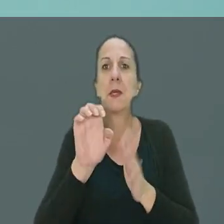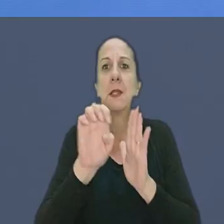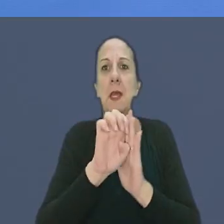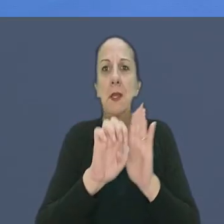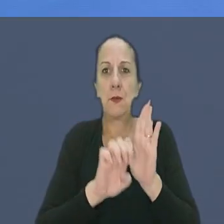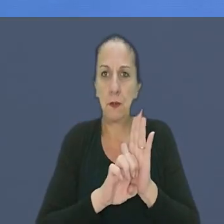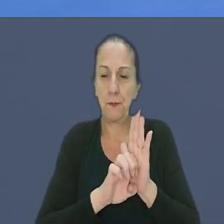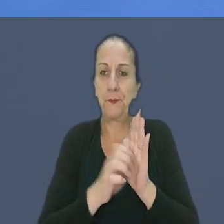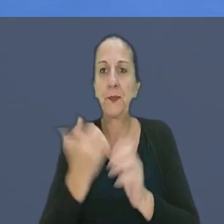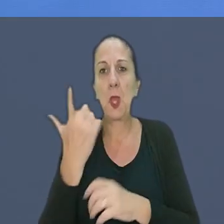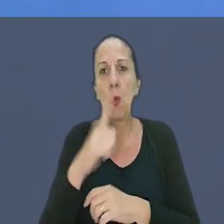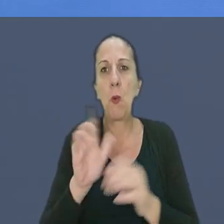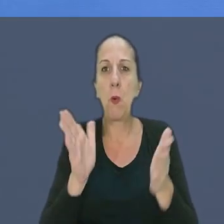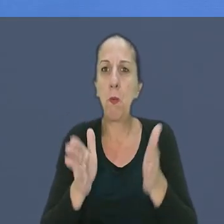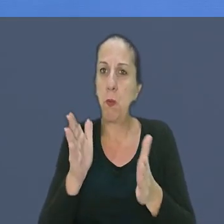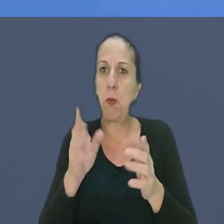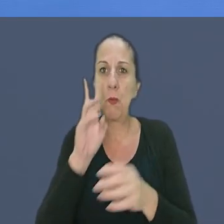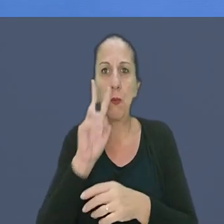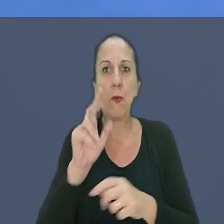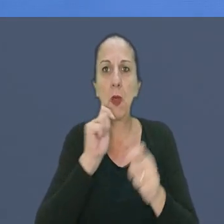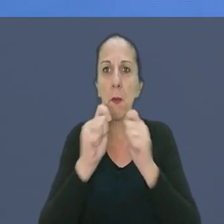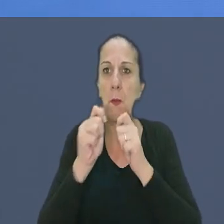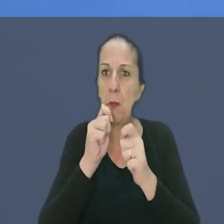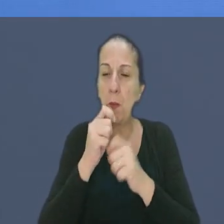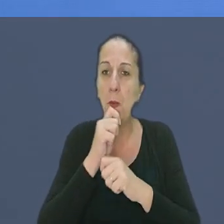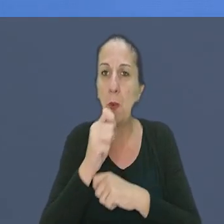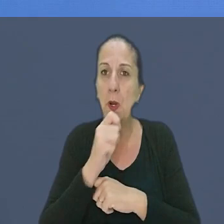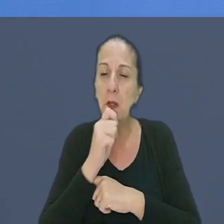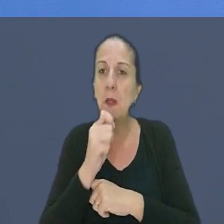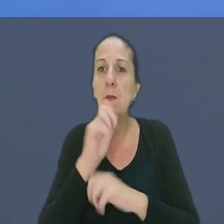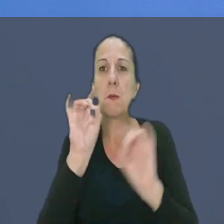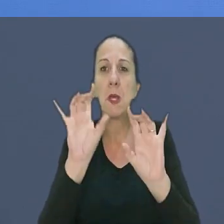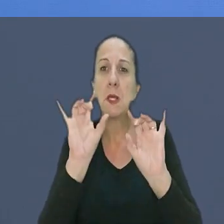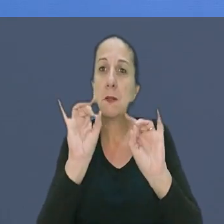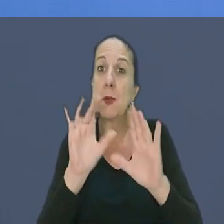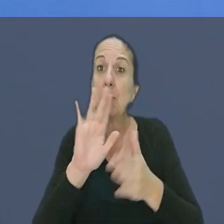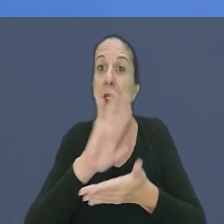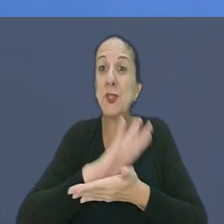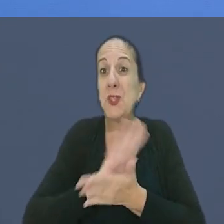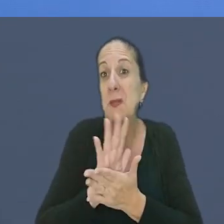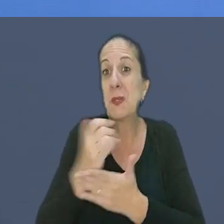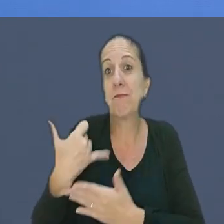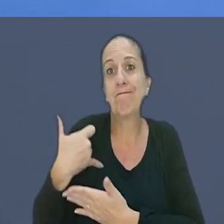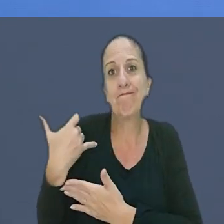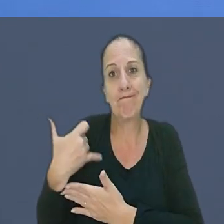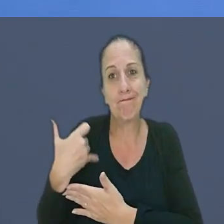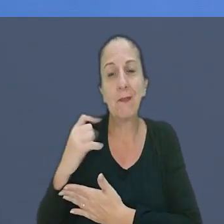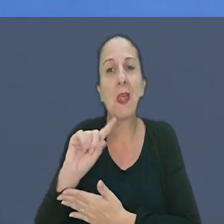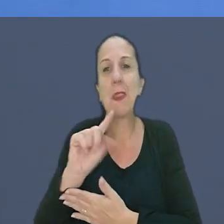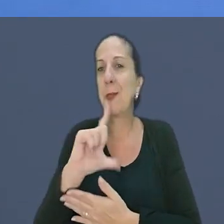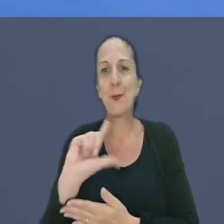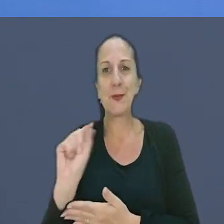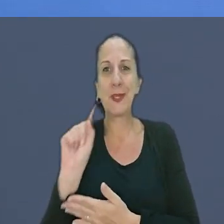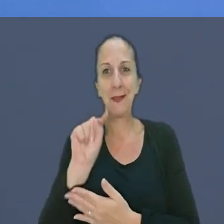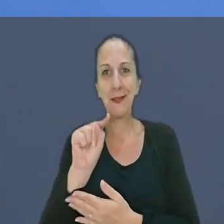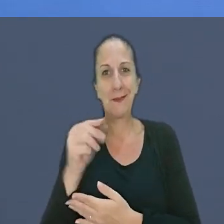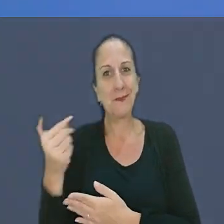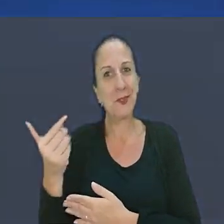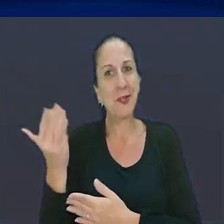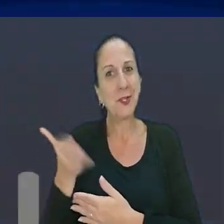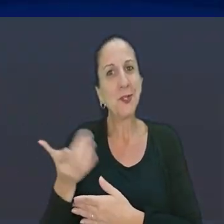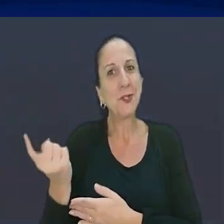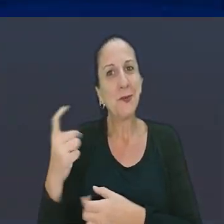edital. E no próximo bloco você vai ver uma reportagem especial sobre discriminação por idade. É daqui a pouco, não saia